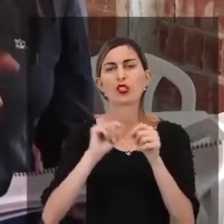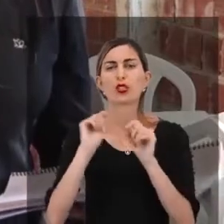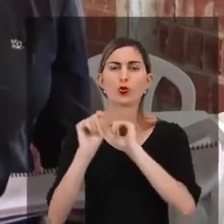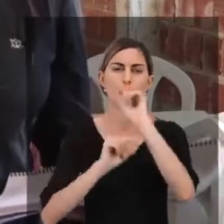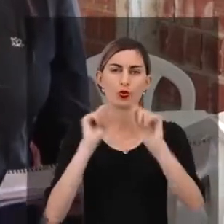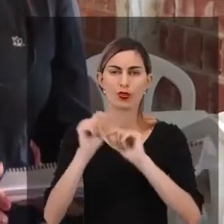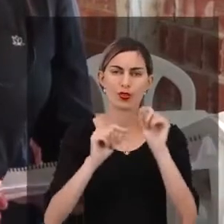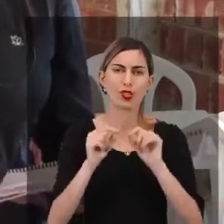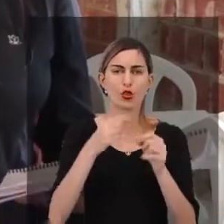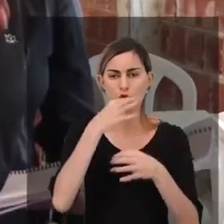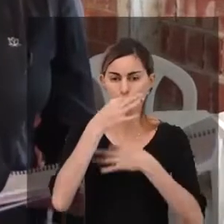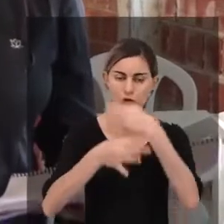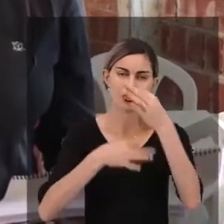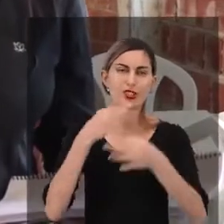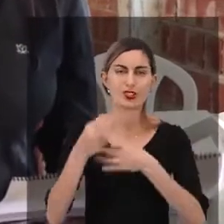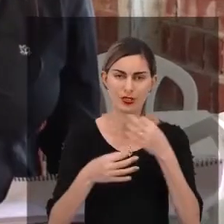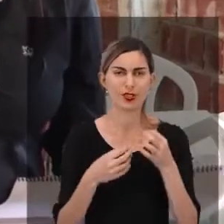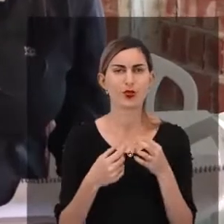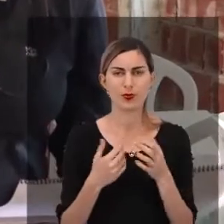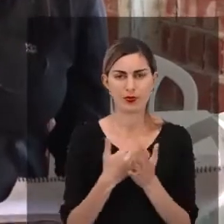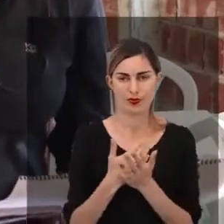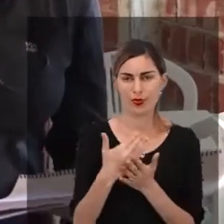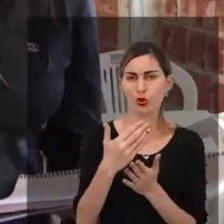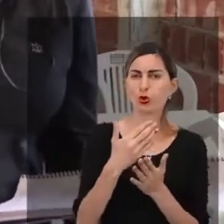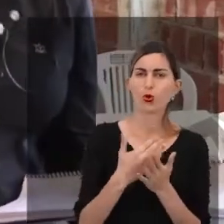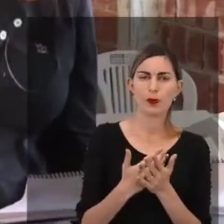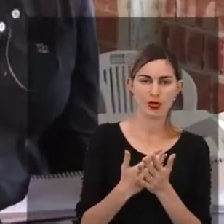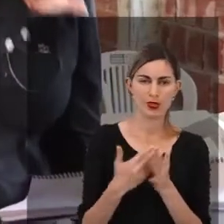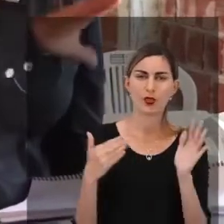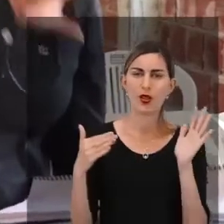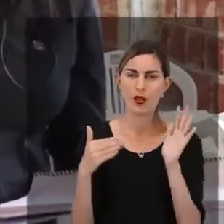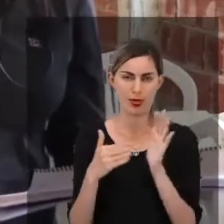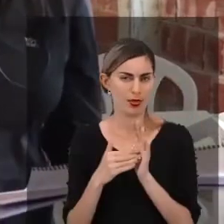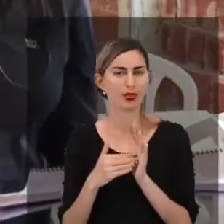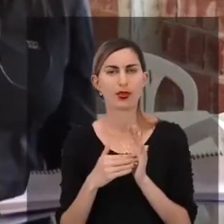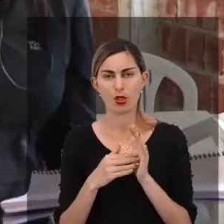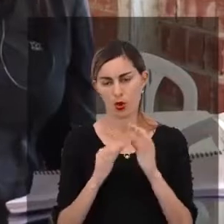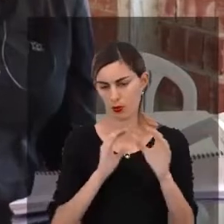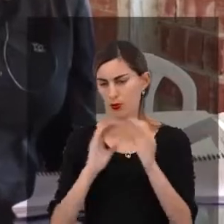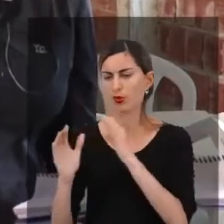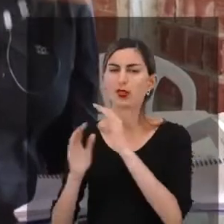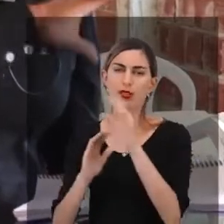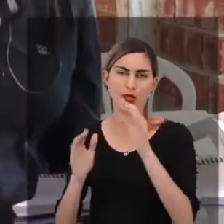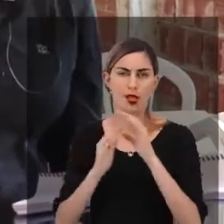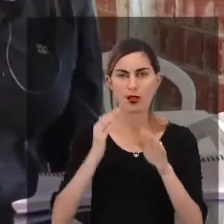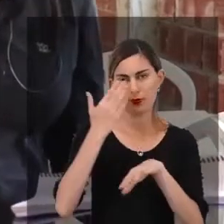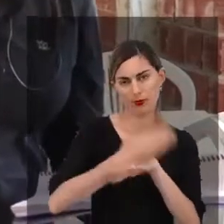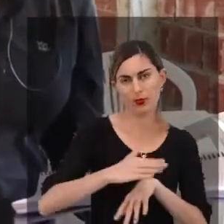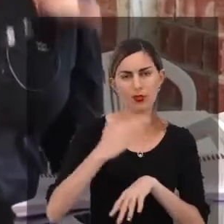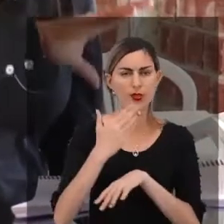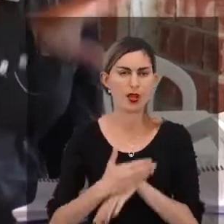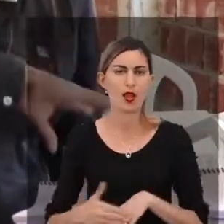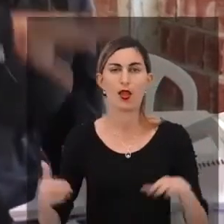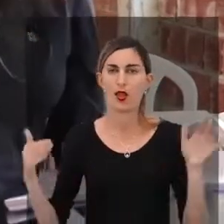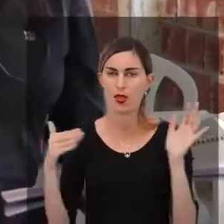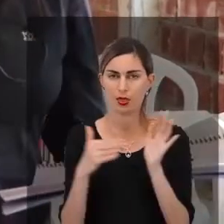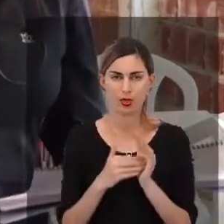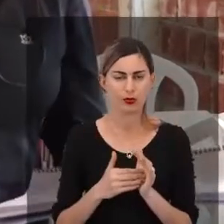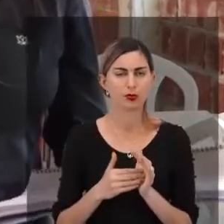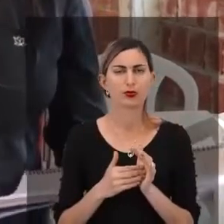da obra, o que fazer, né? Sugestões do que fazer. Desde do início de comunicar, como